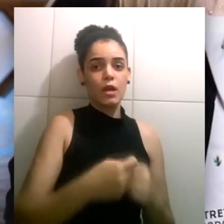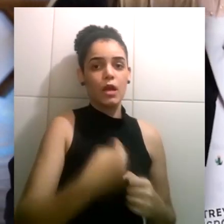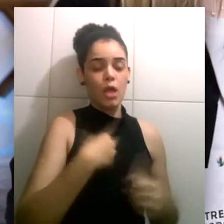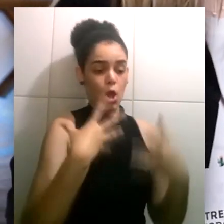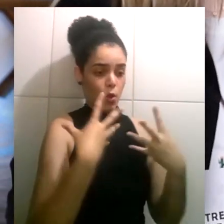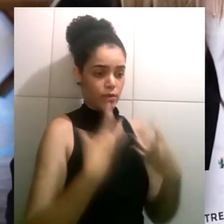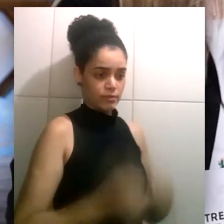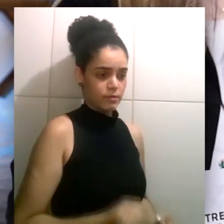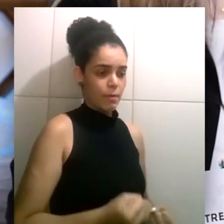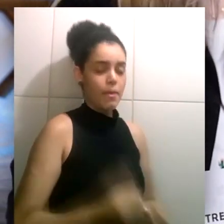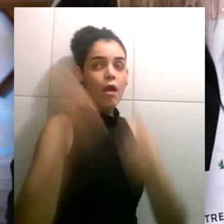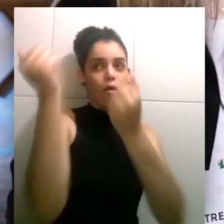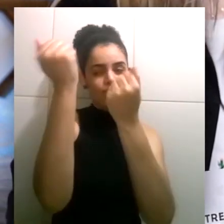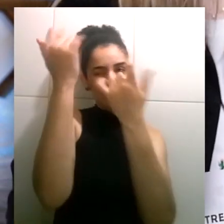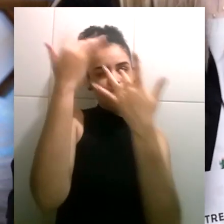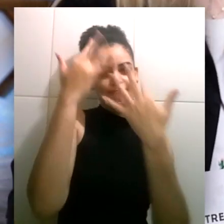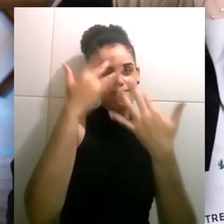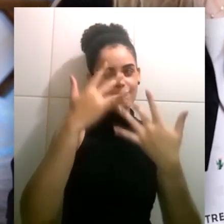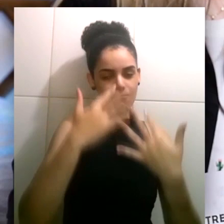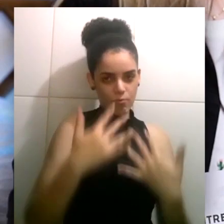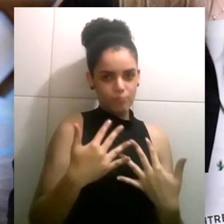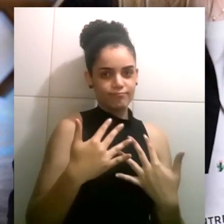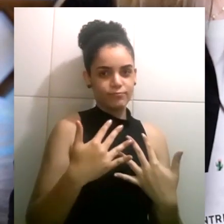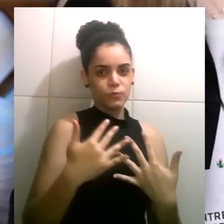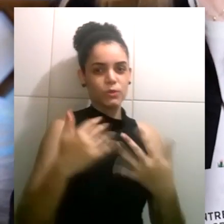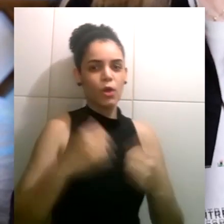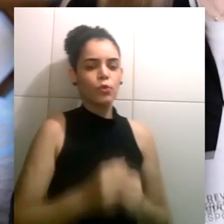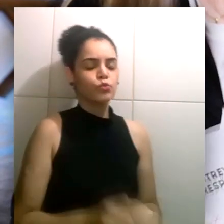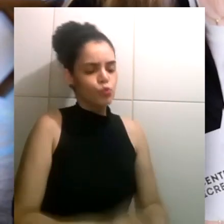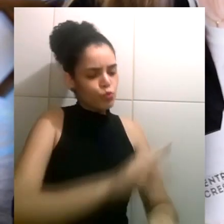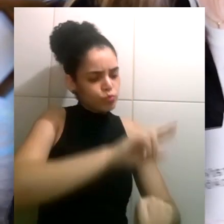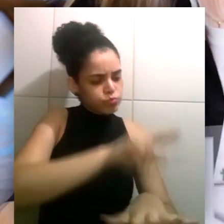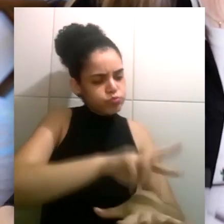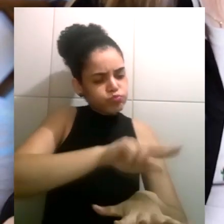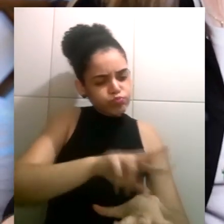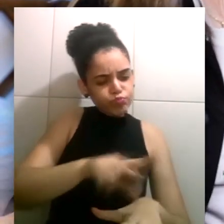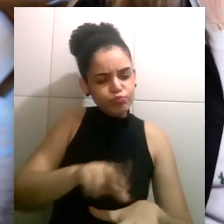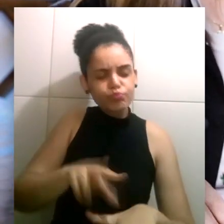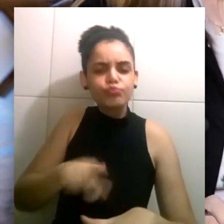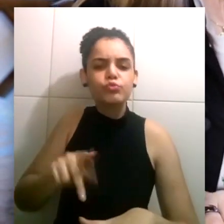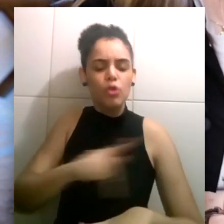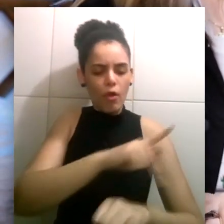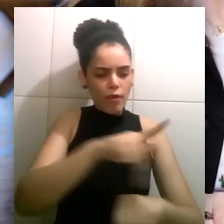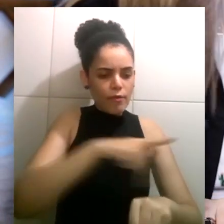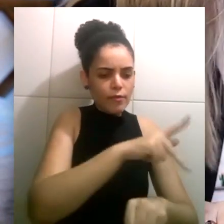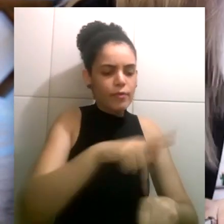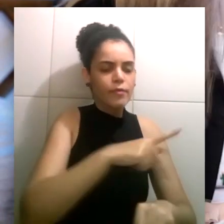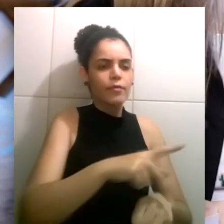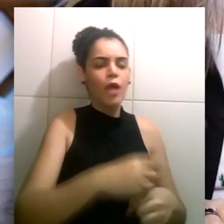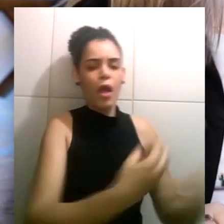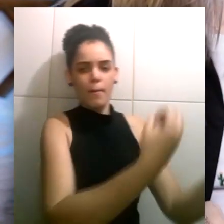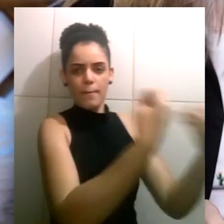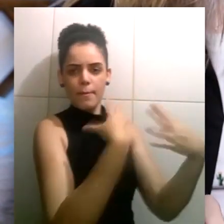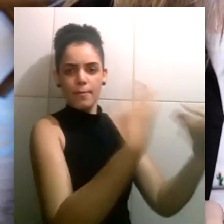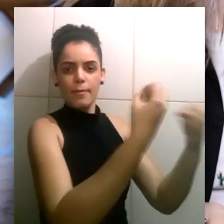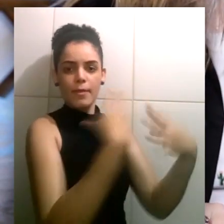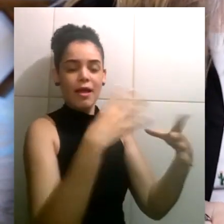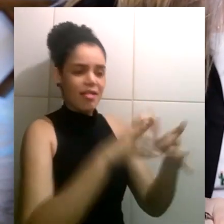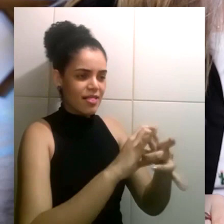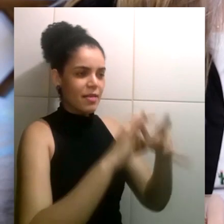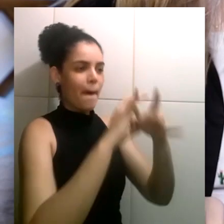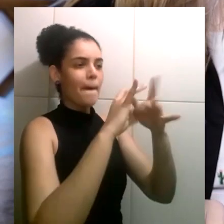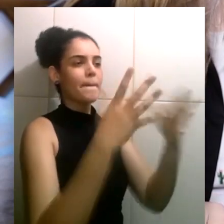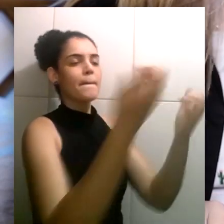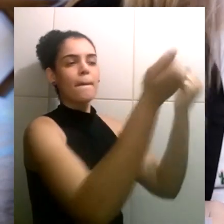eu recebi unção profética, né? Vieram profetas de várias nações ensinar e profetizar, encorajar,